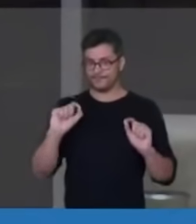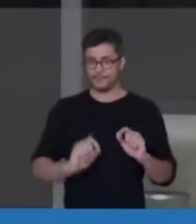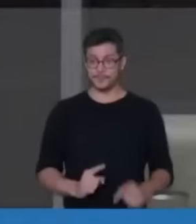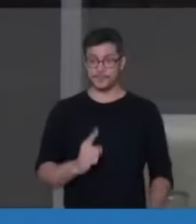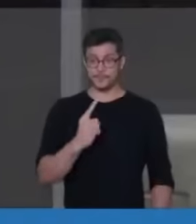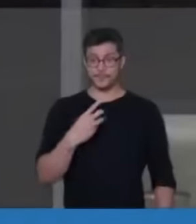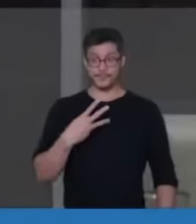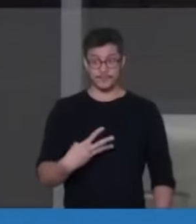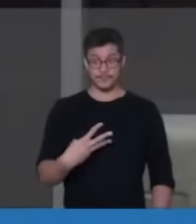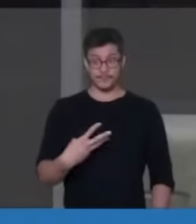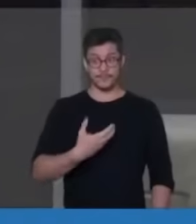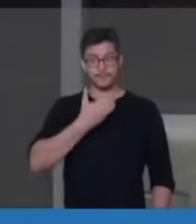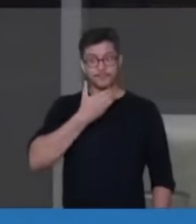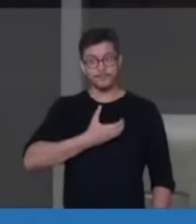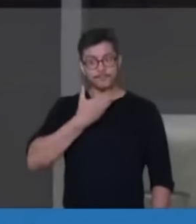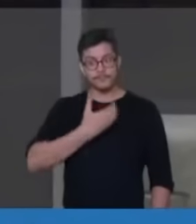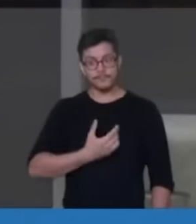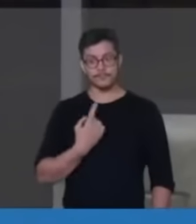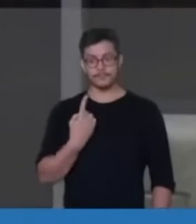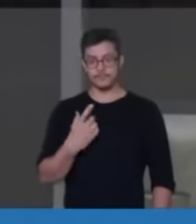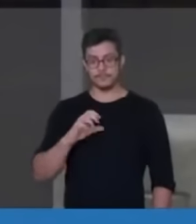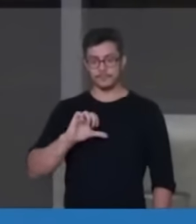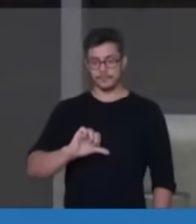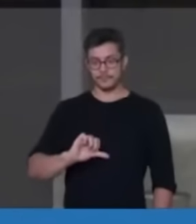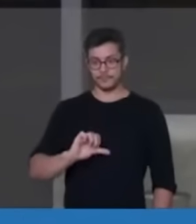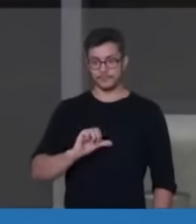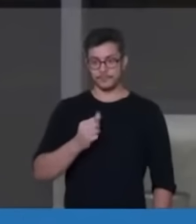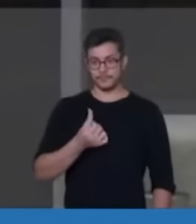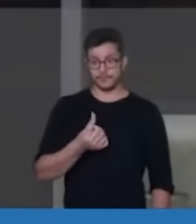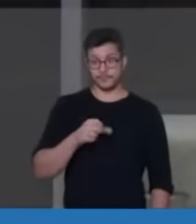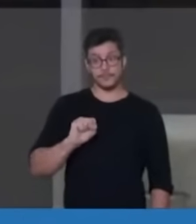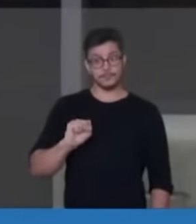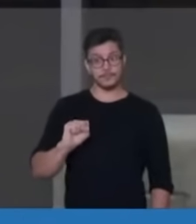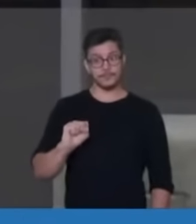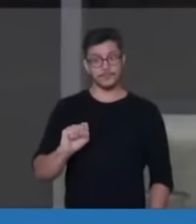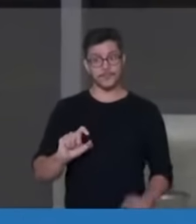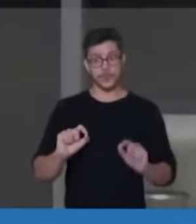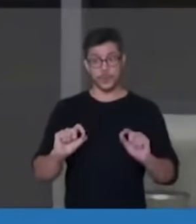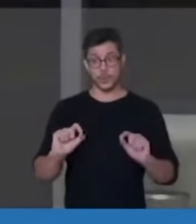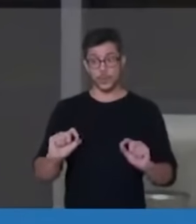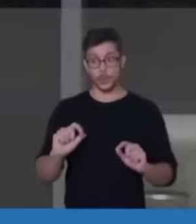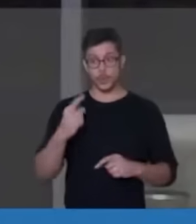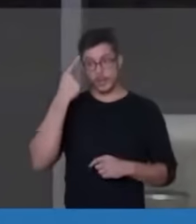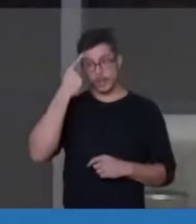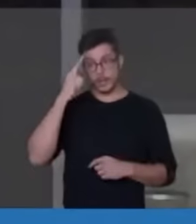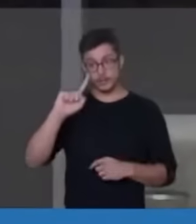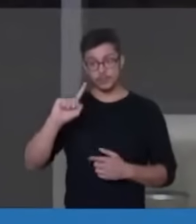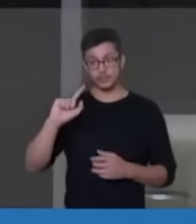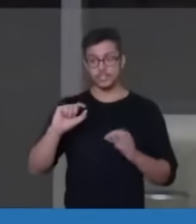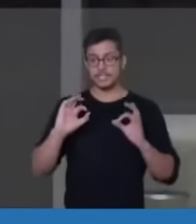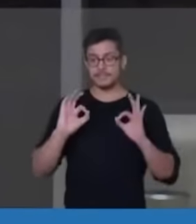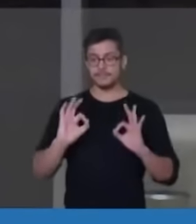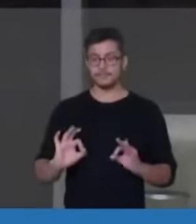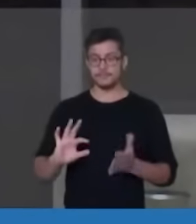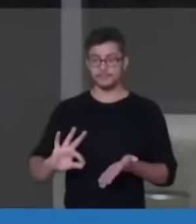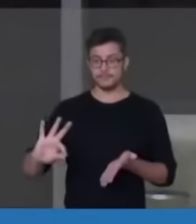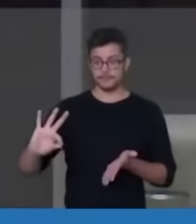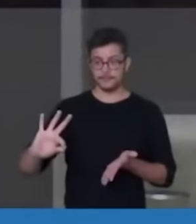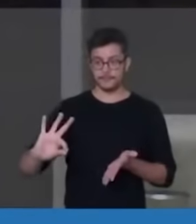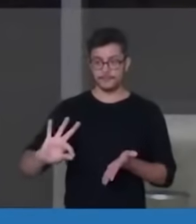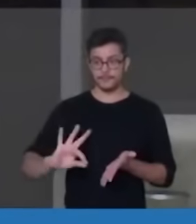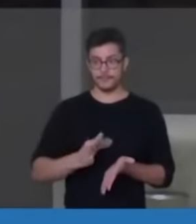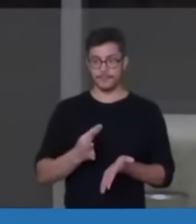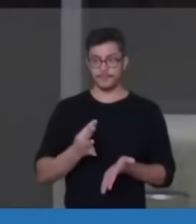13 de dezembro de 1968 é a data da assinatura, da